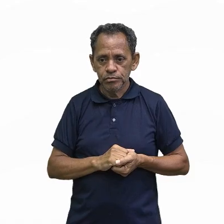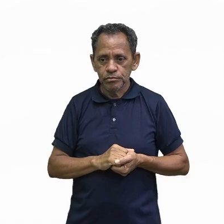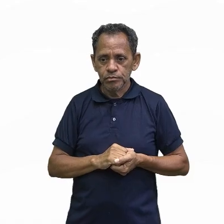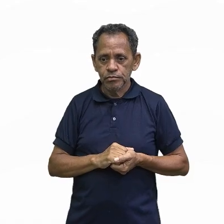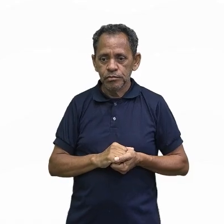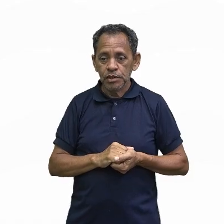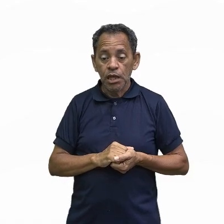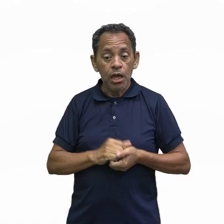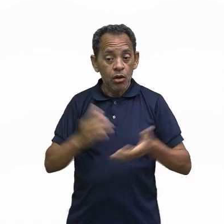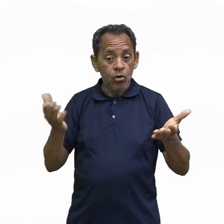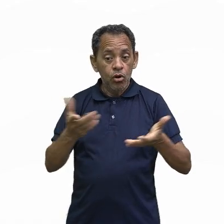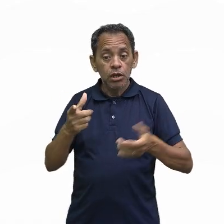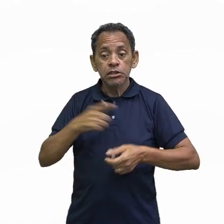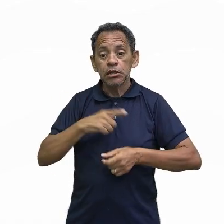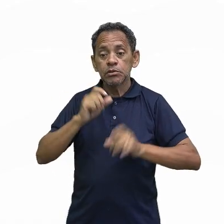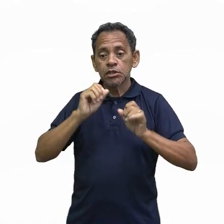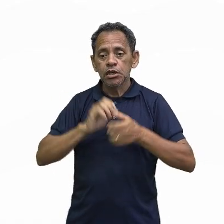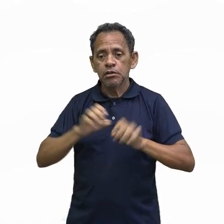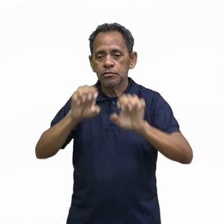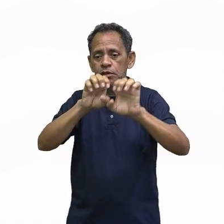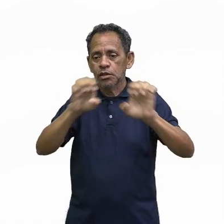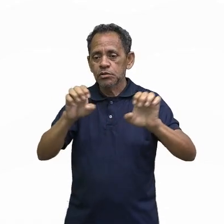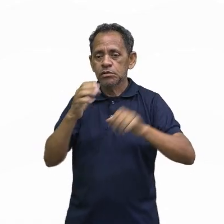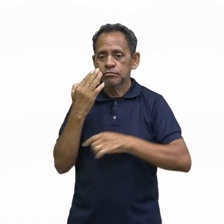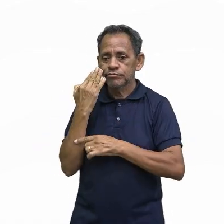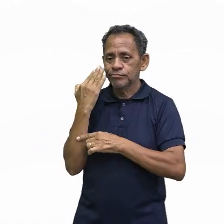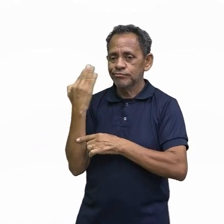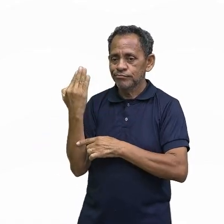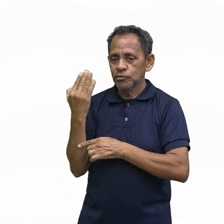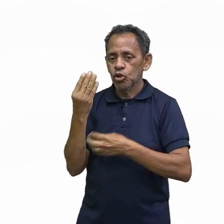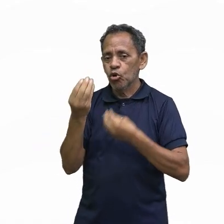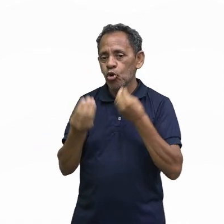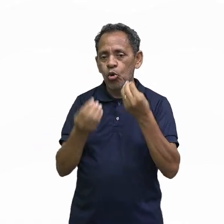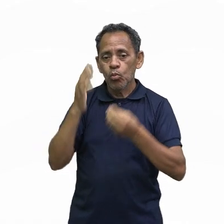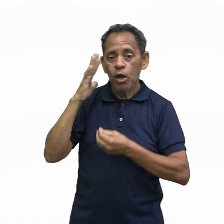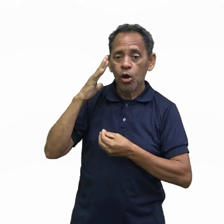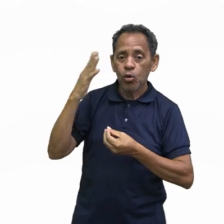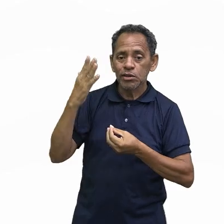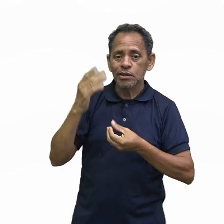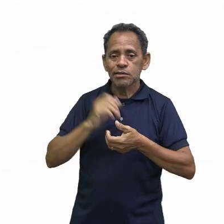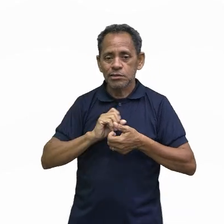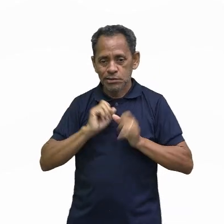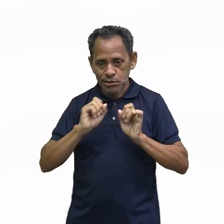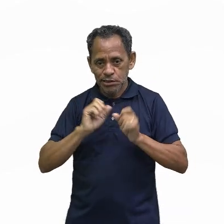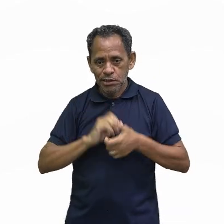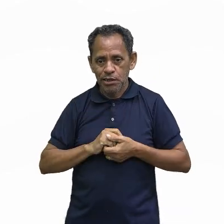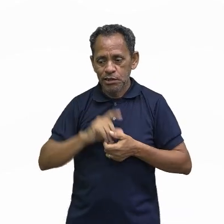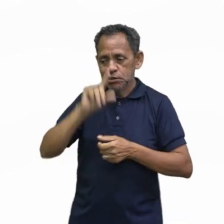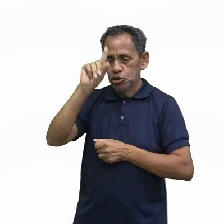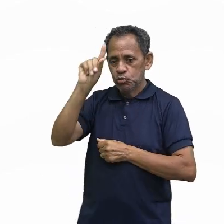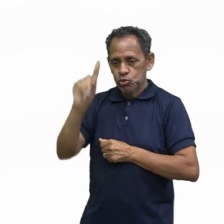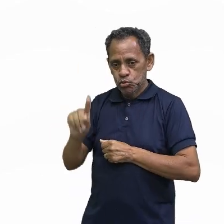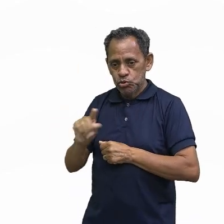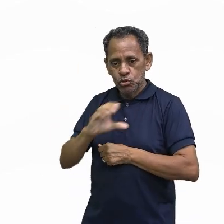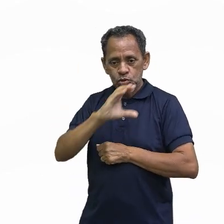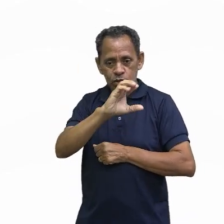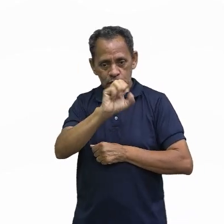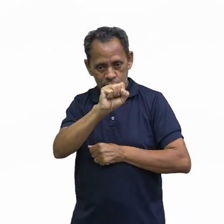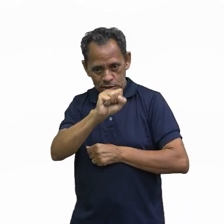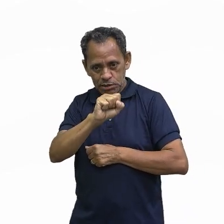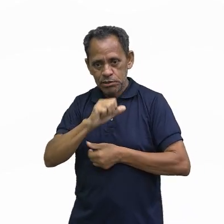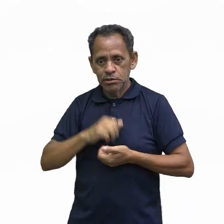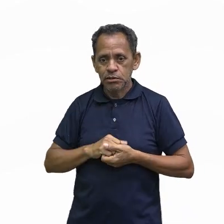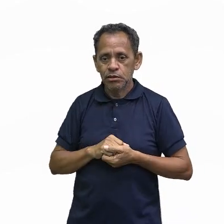Isso. E agora a gente tem aí a equação bonitinha, né? De como funciona esse decaimento do césio